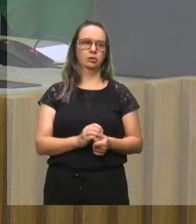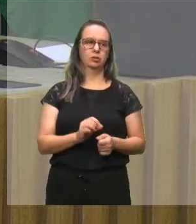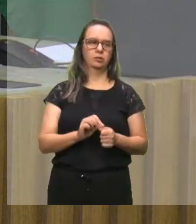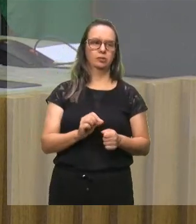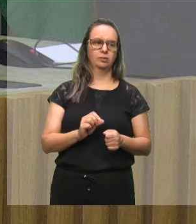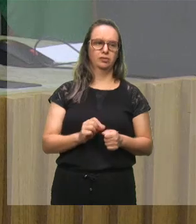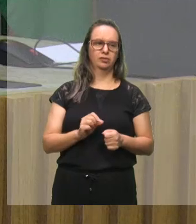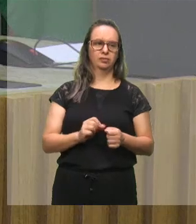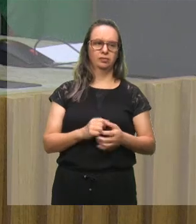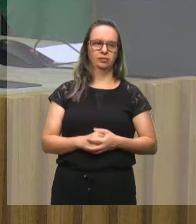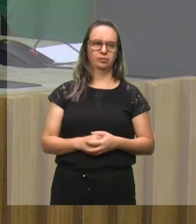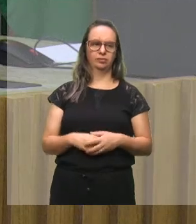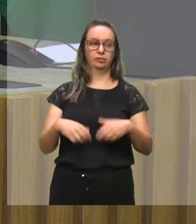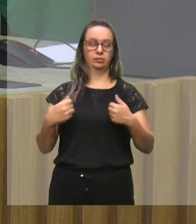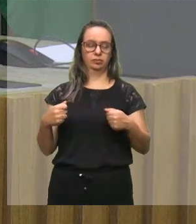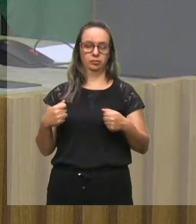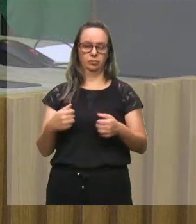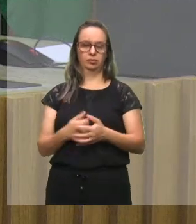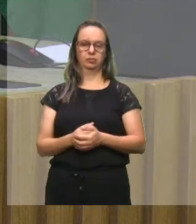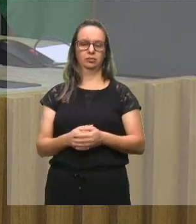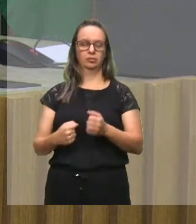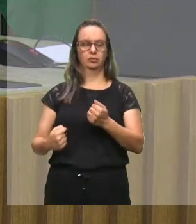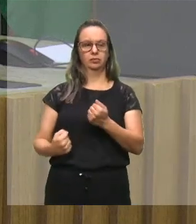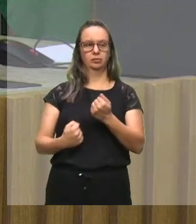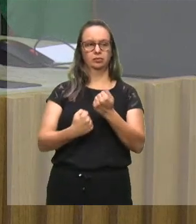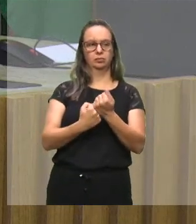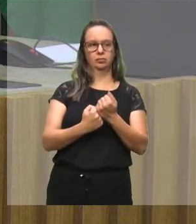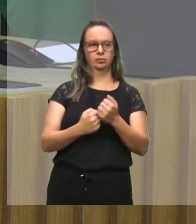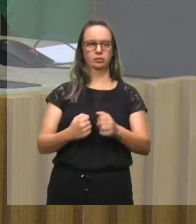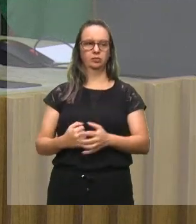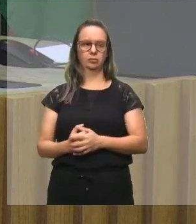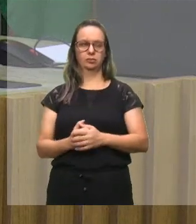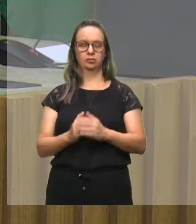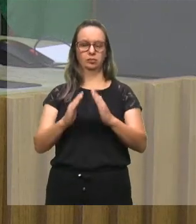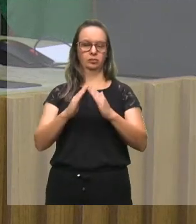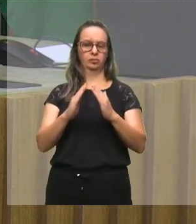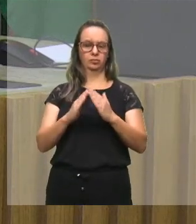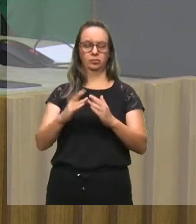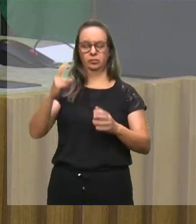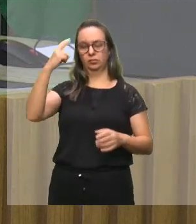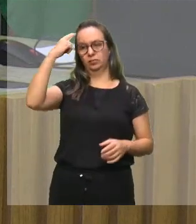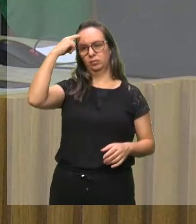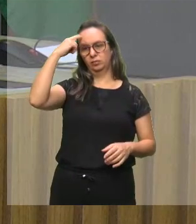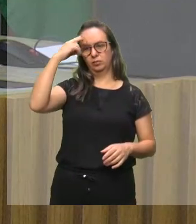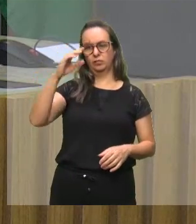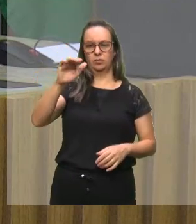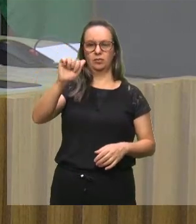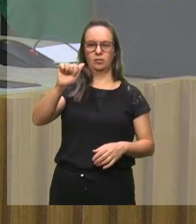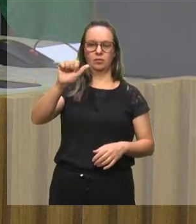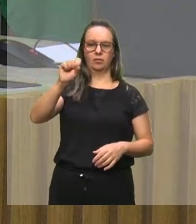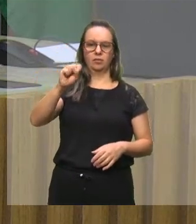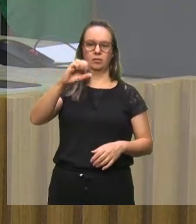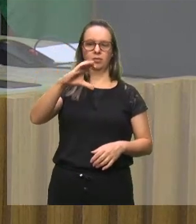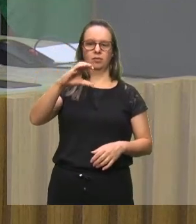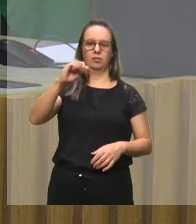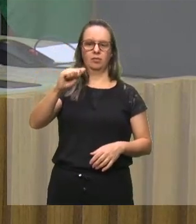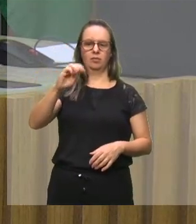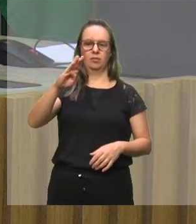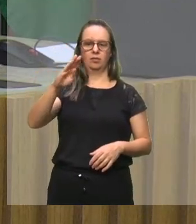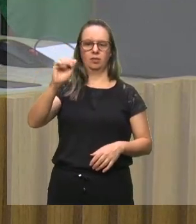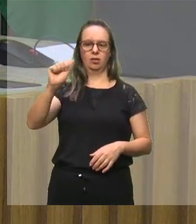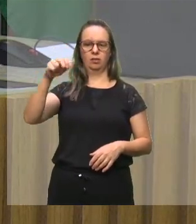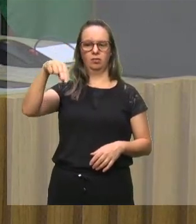da necessidade de apoio aos pontos de cultura, como o Galpão Cultural e a Ascabama, que não estão